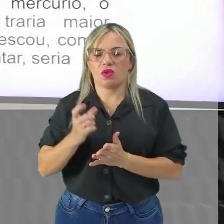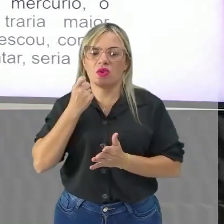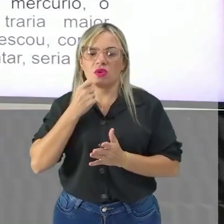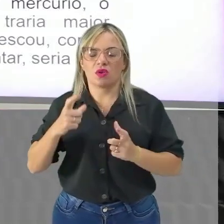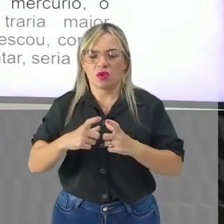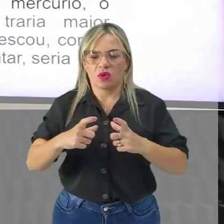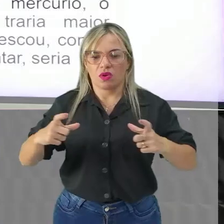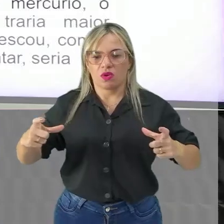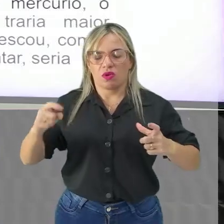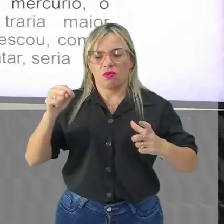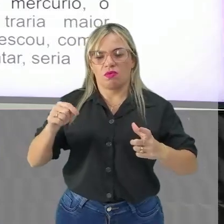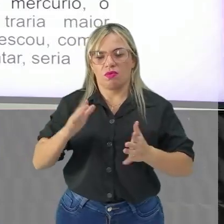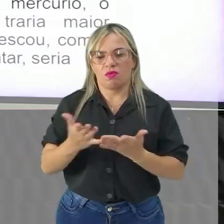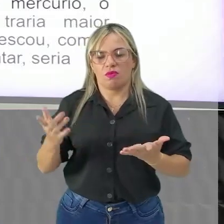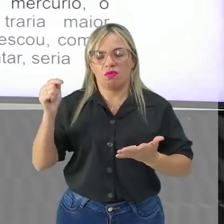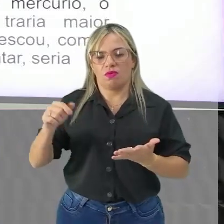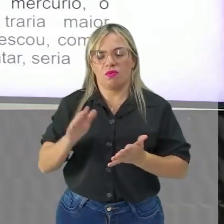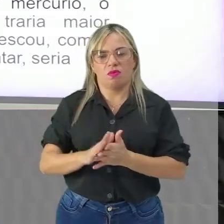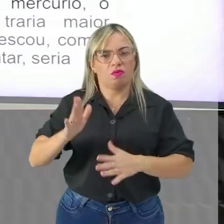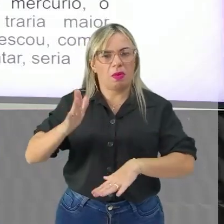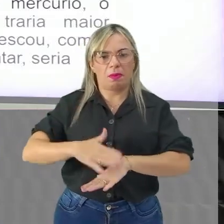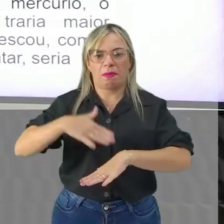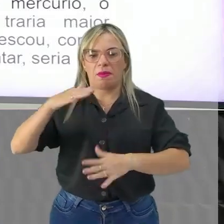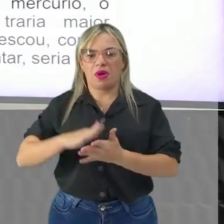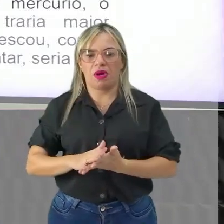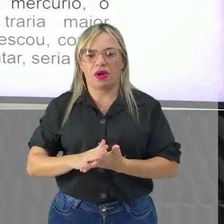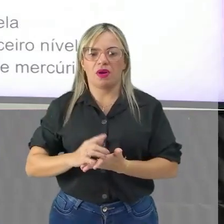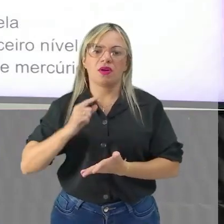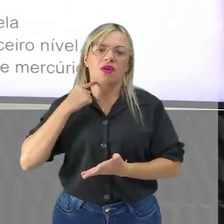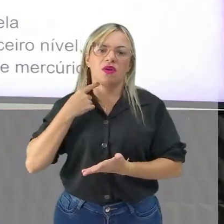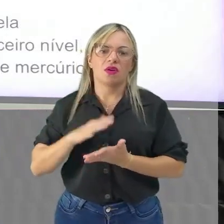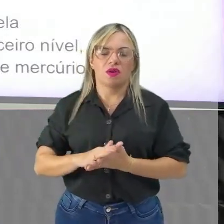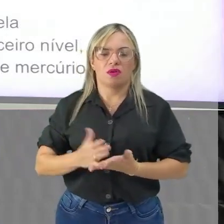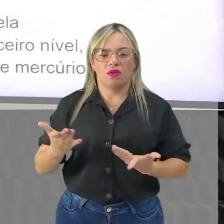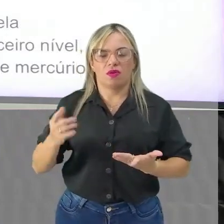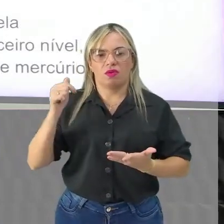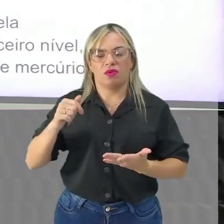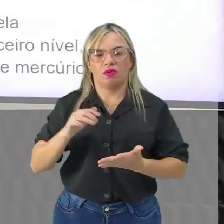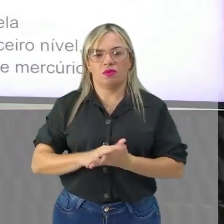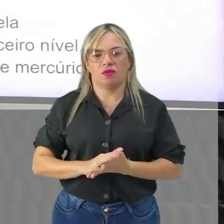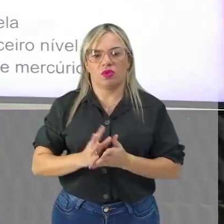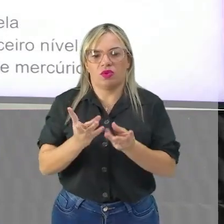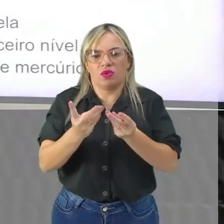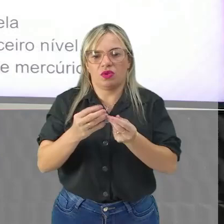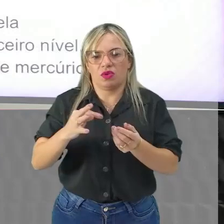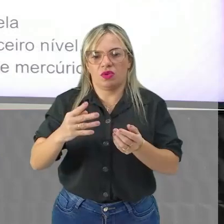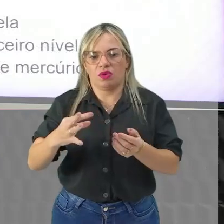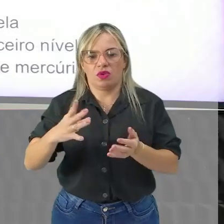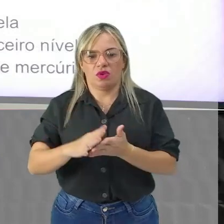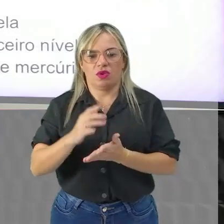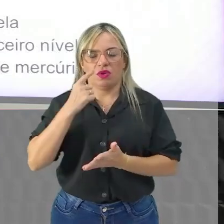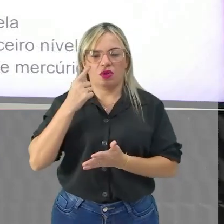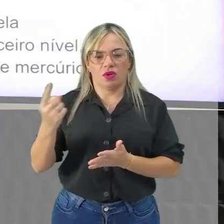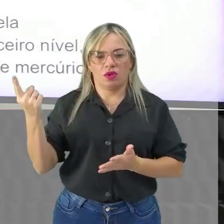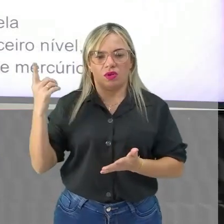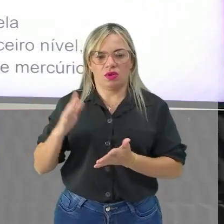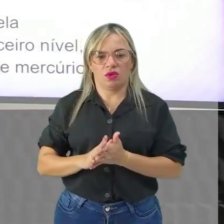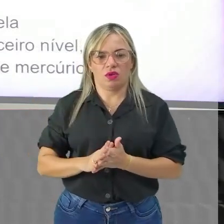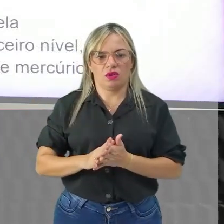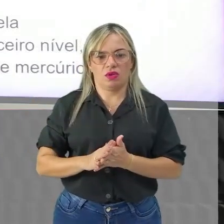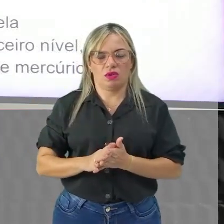indivíduo dessa cadeia alimentar que está mais contaminado, tá bom? Então, é por isso que as outras, certamente, ó, o